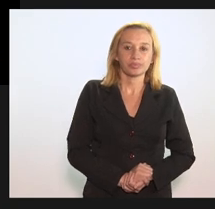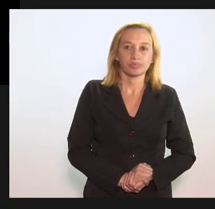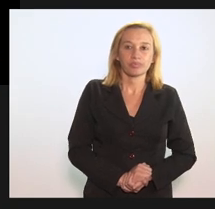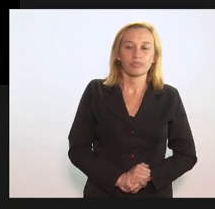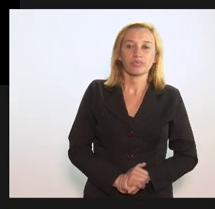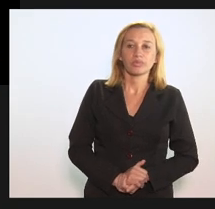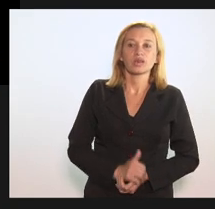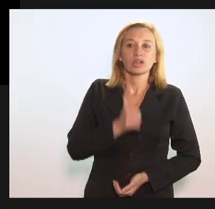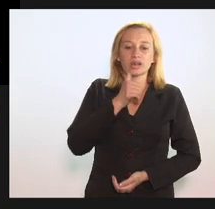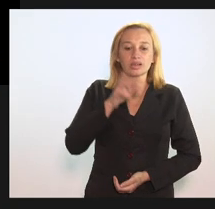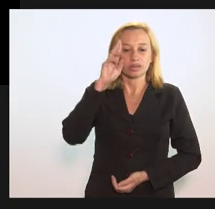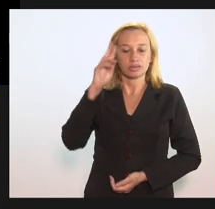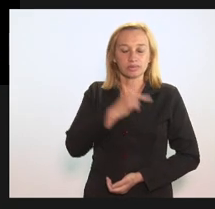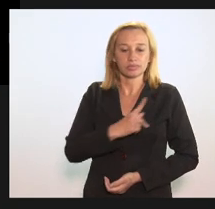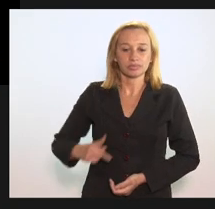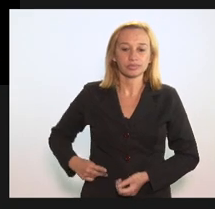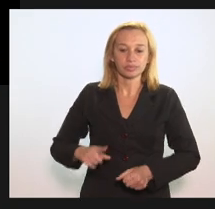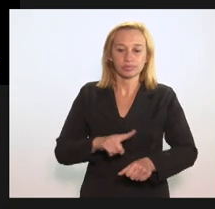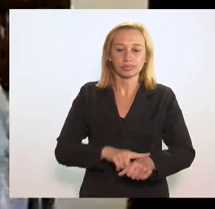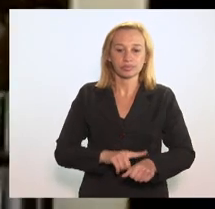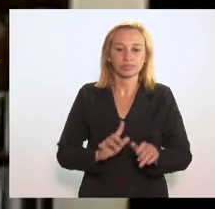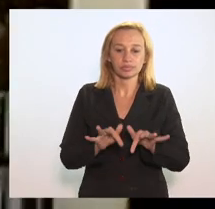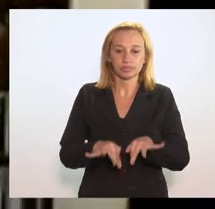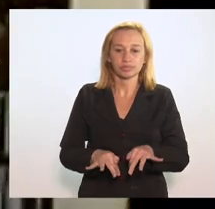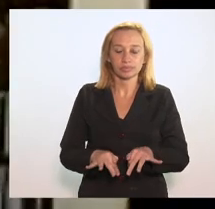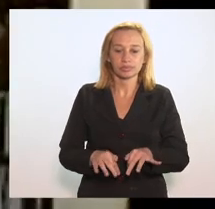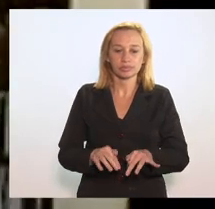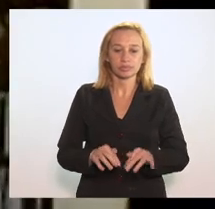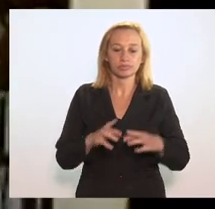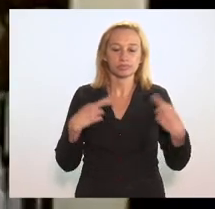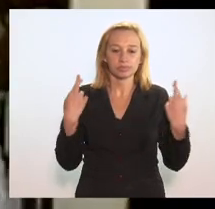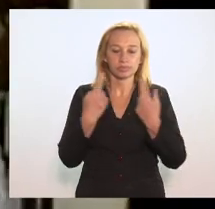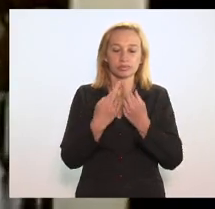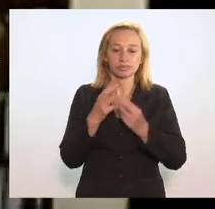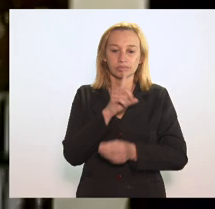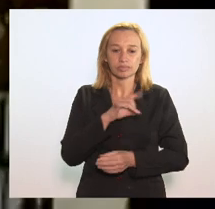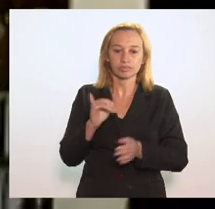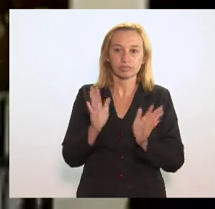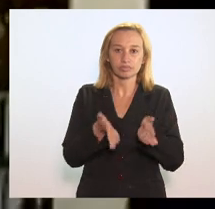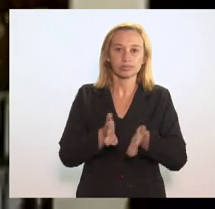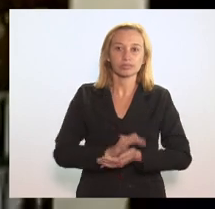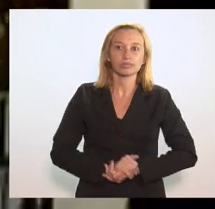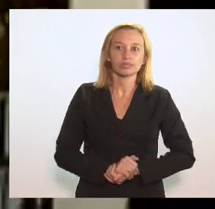Senhora presidente do expediente final da sessão do dia de hoje.